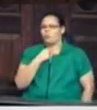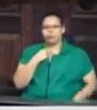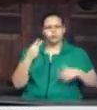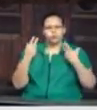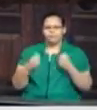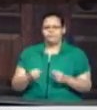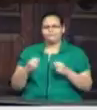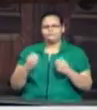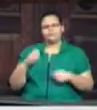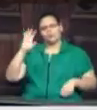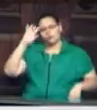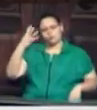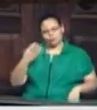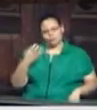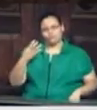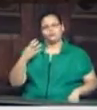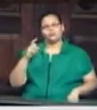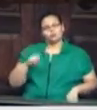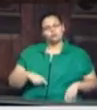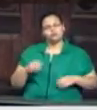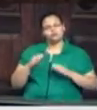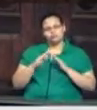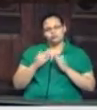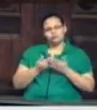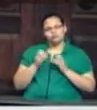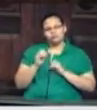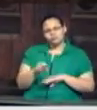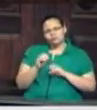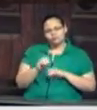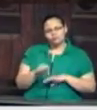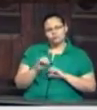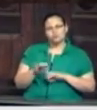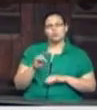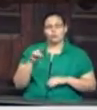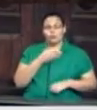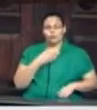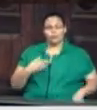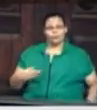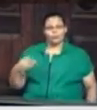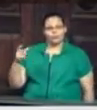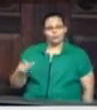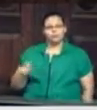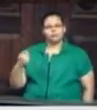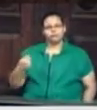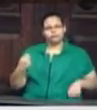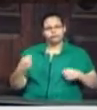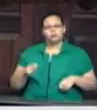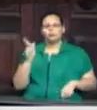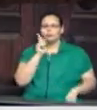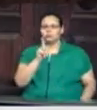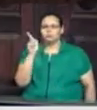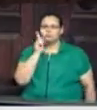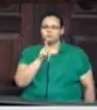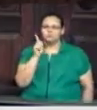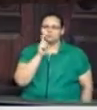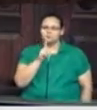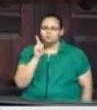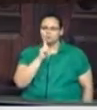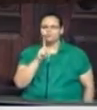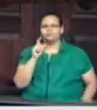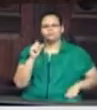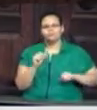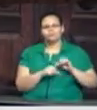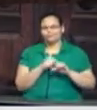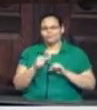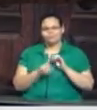que resolver o problema do déficit habitacional. Para isso, o governo tem que conseguir fazer uma transição para